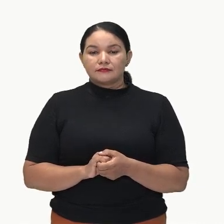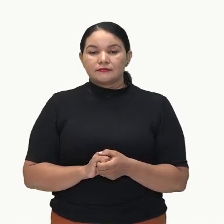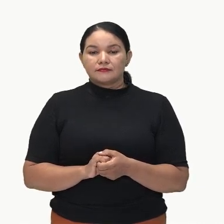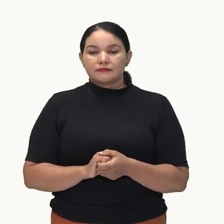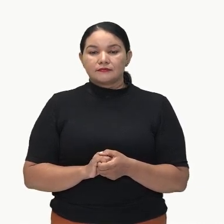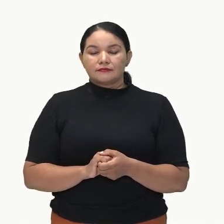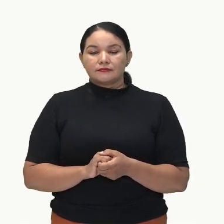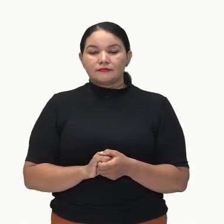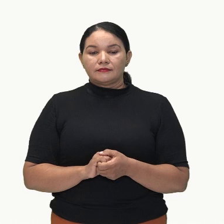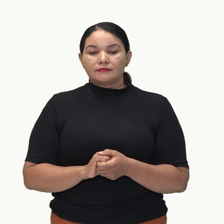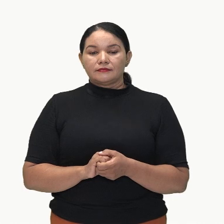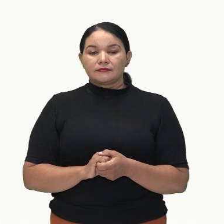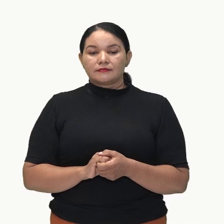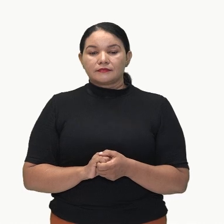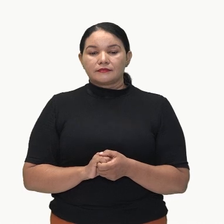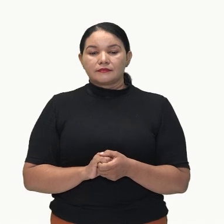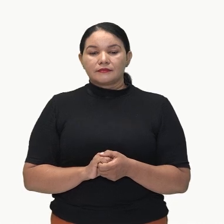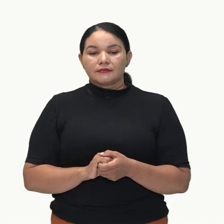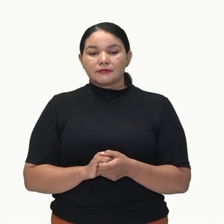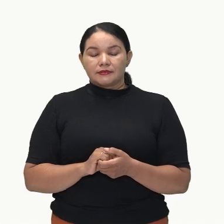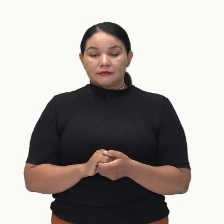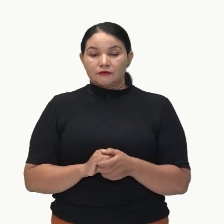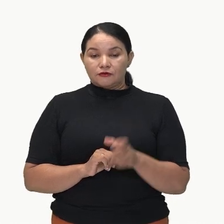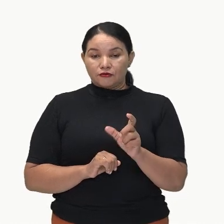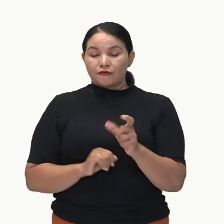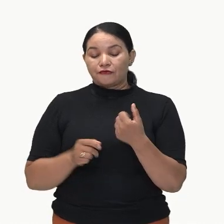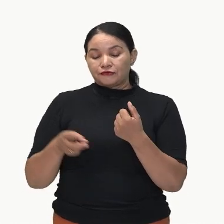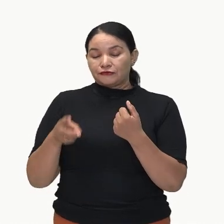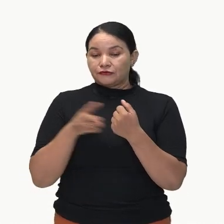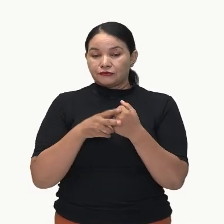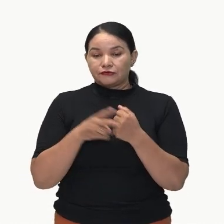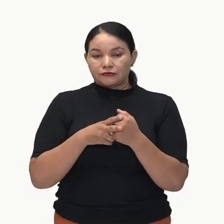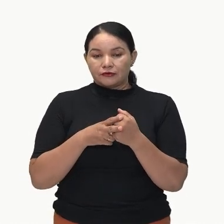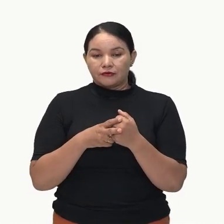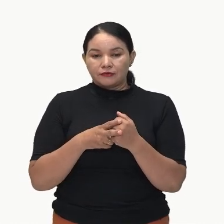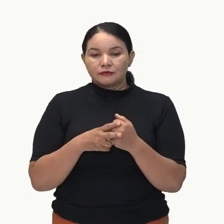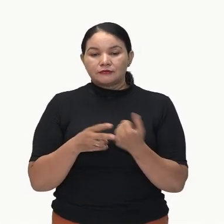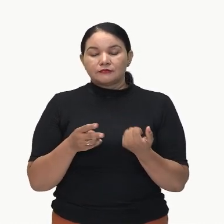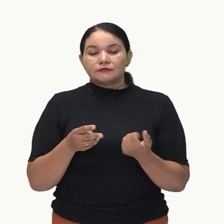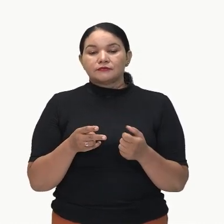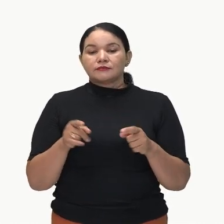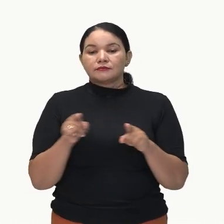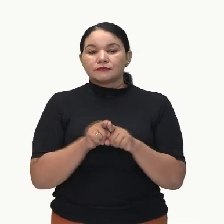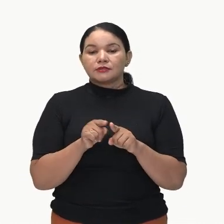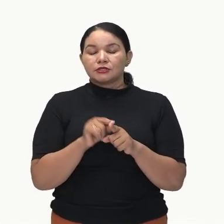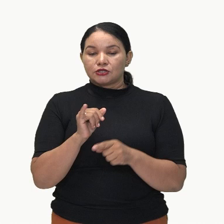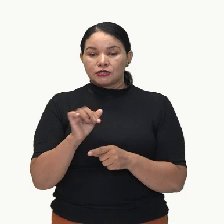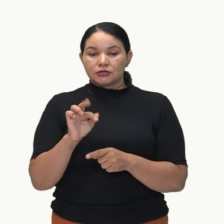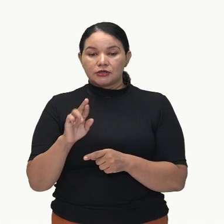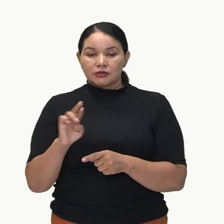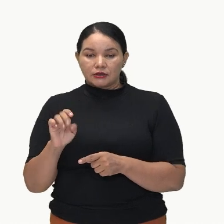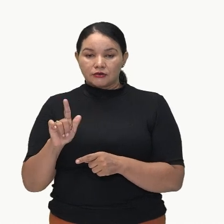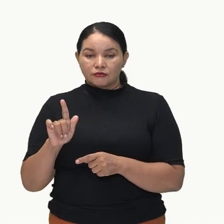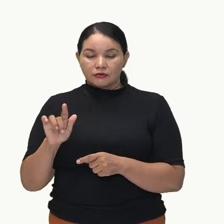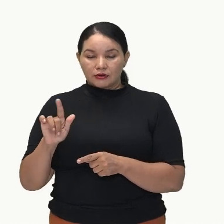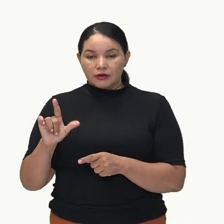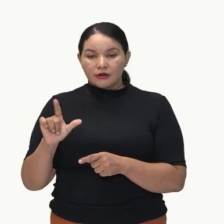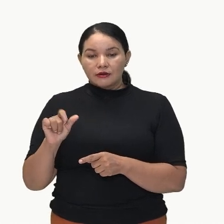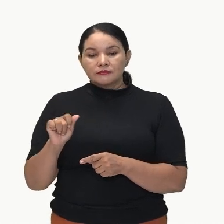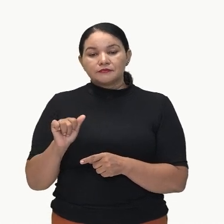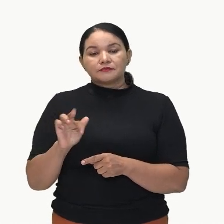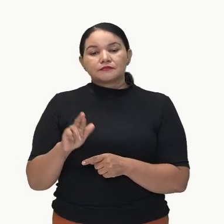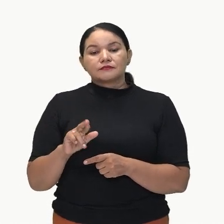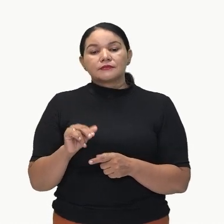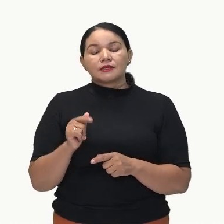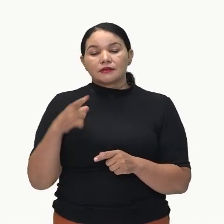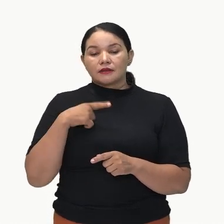Então, no quiso, aqui temos um verbo irregular, no hizo irregular também, ações sucessivas. Várias